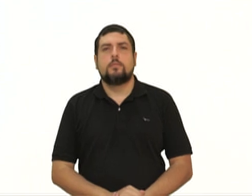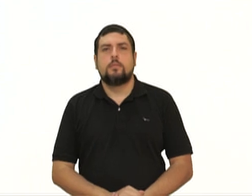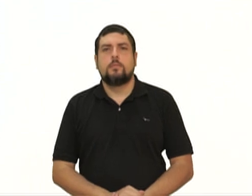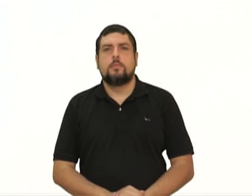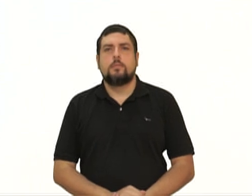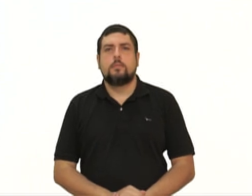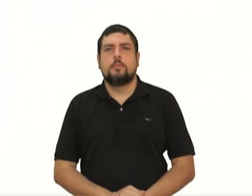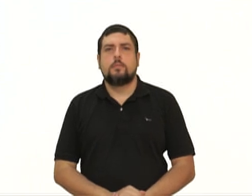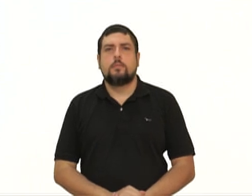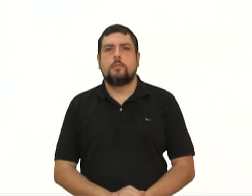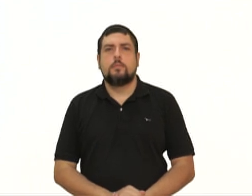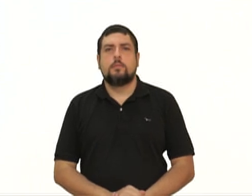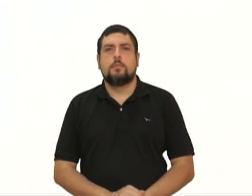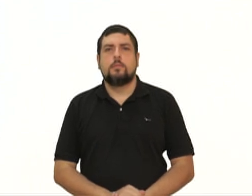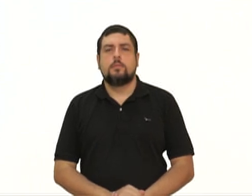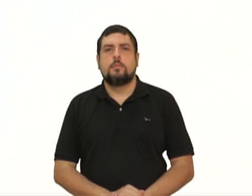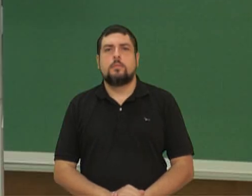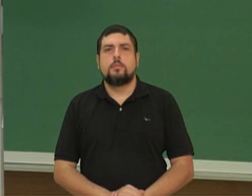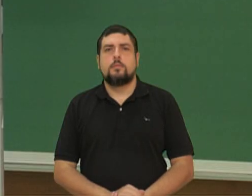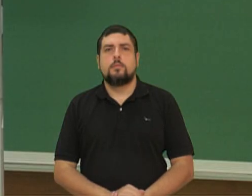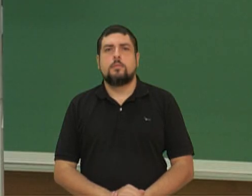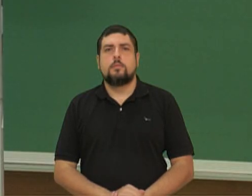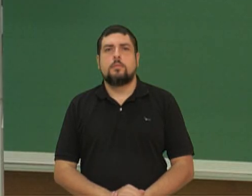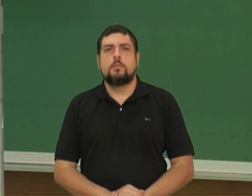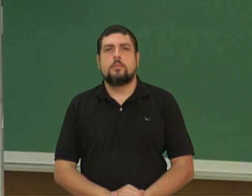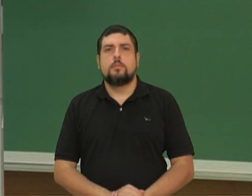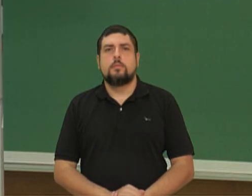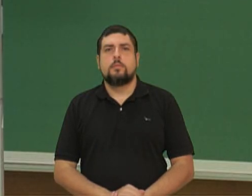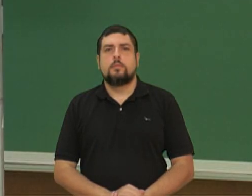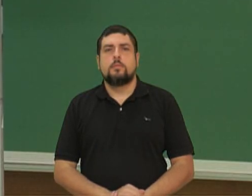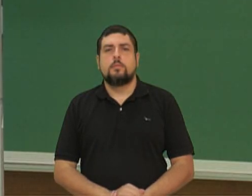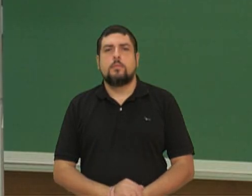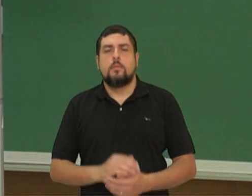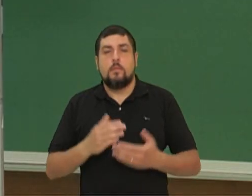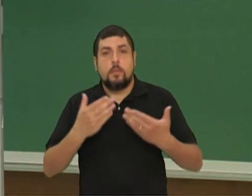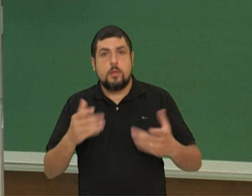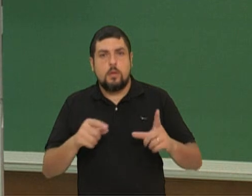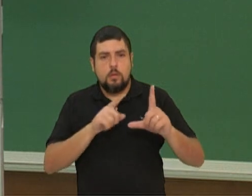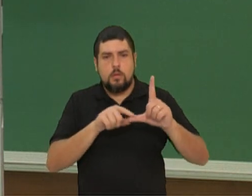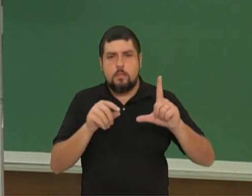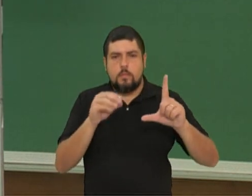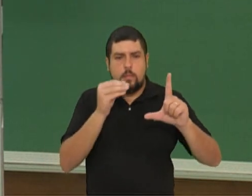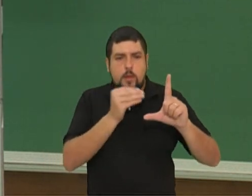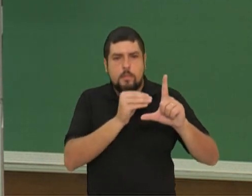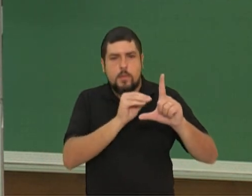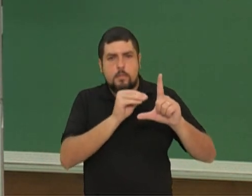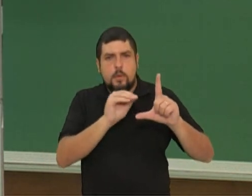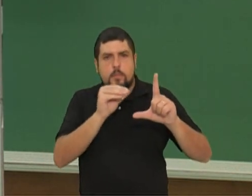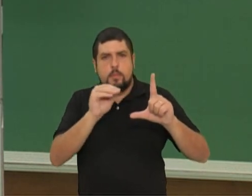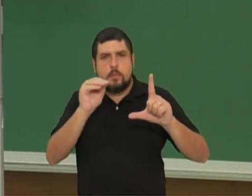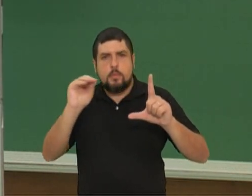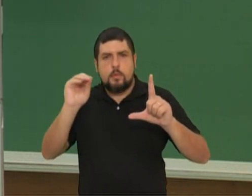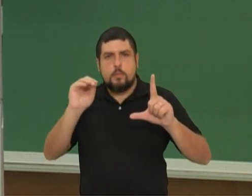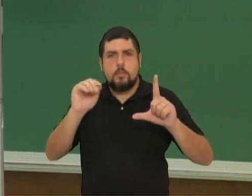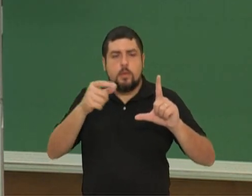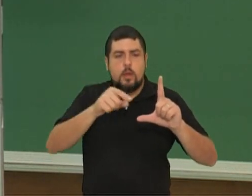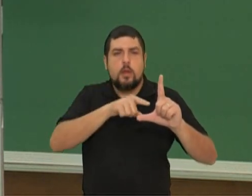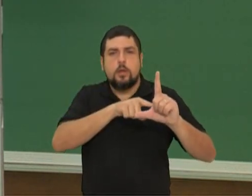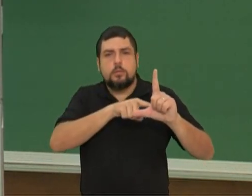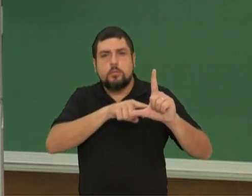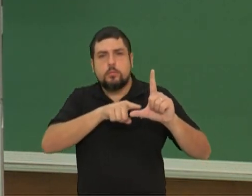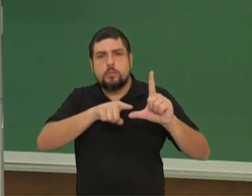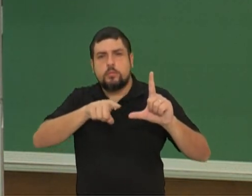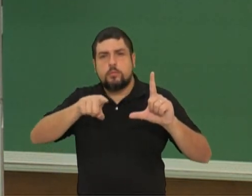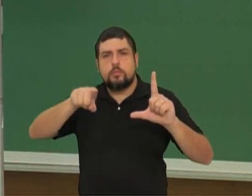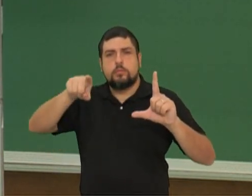pontos. E aí depois de marcar os pontos, fica fácil de fazer o esboço, de tracejar, né? Passar a linha por